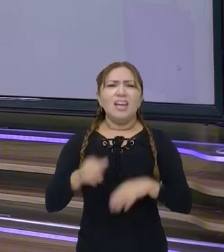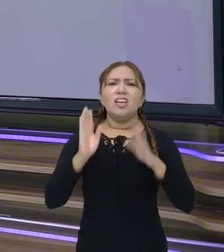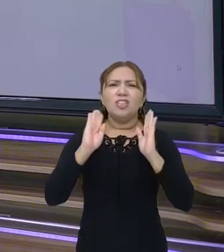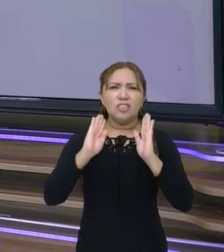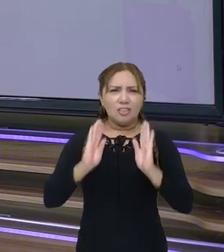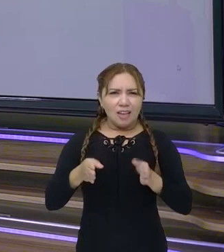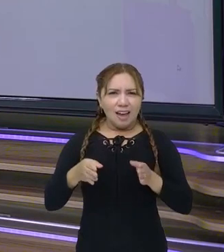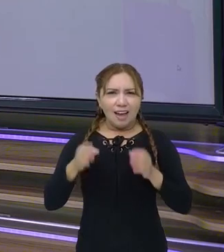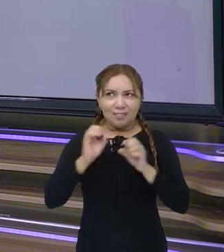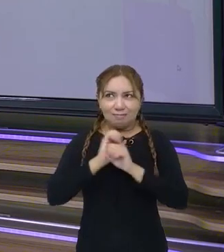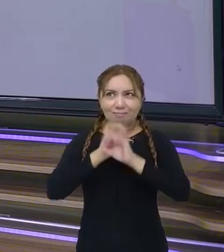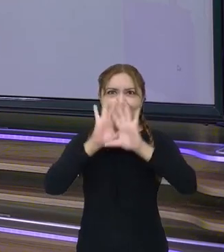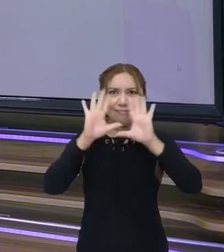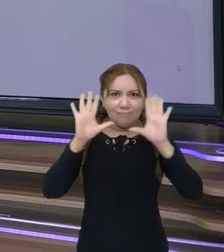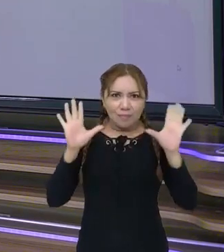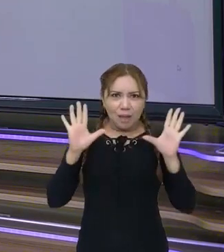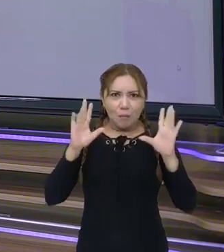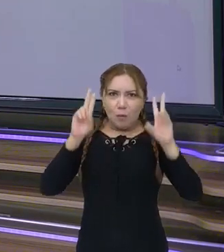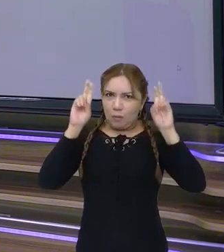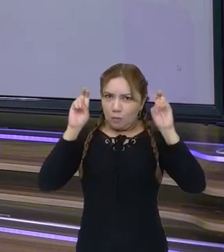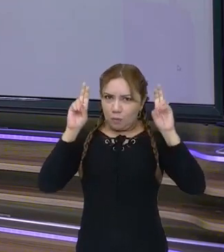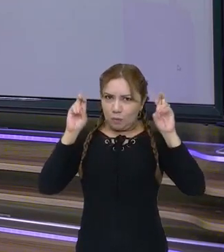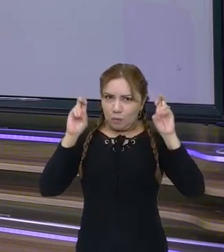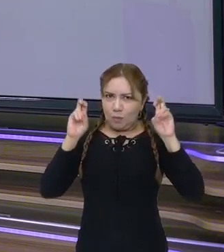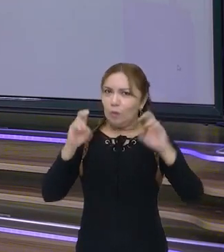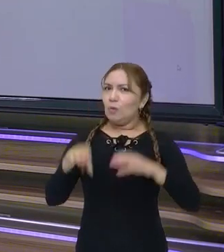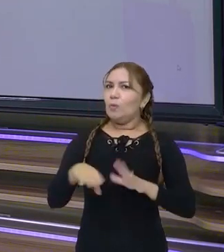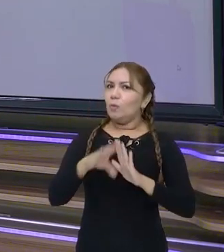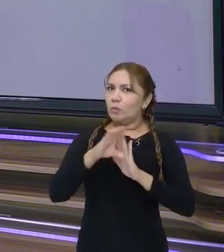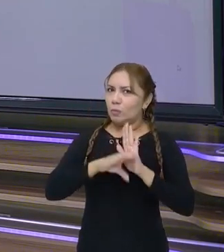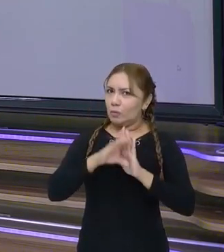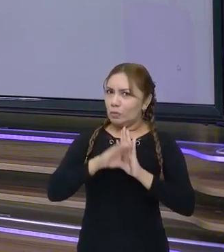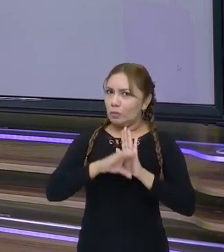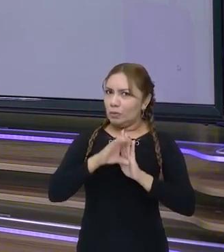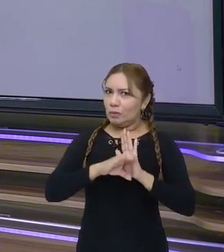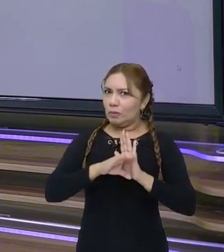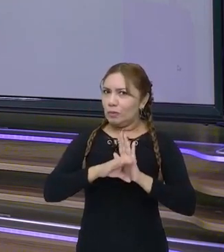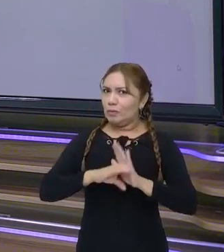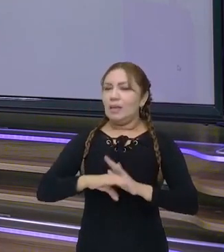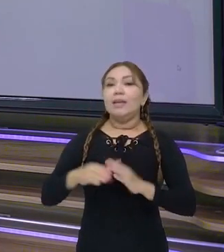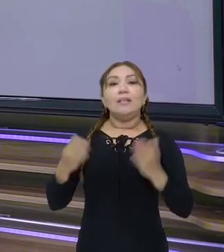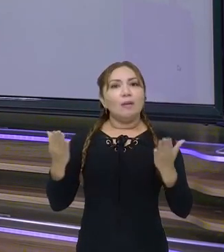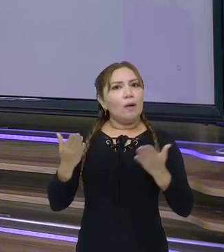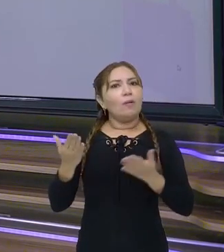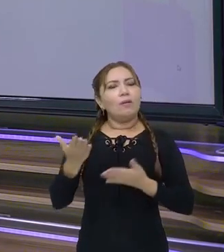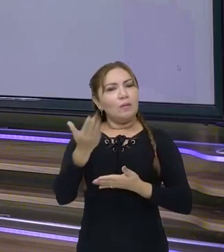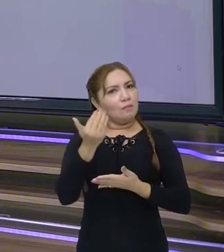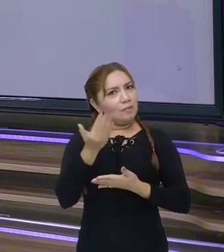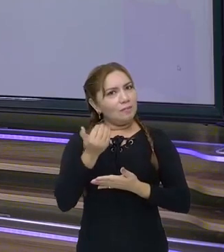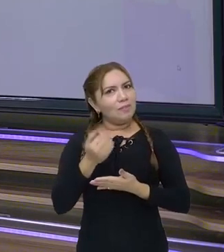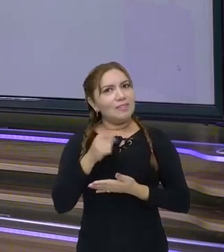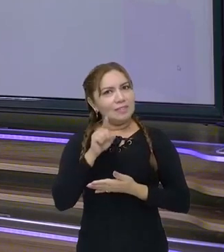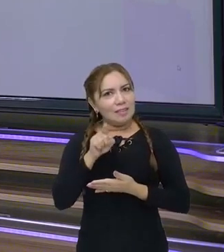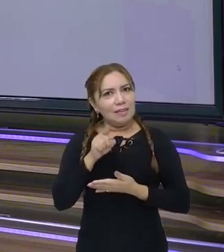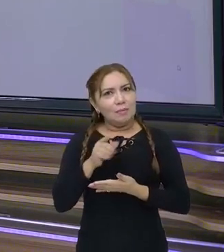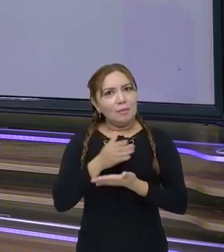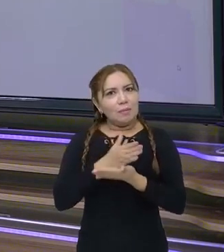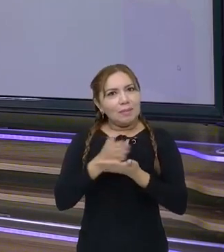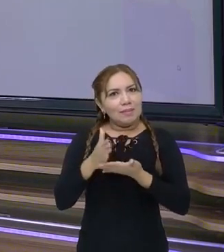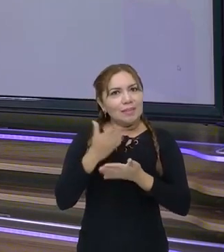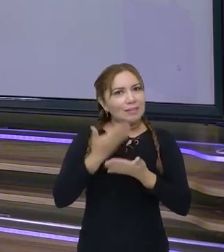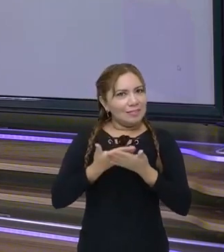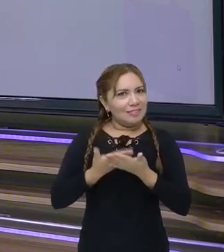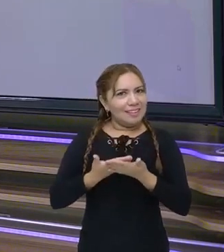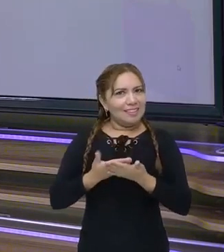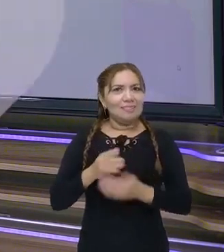desvendamos qual é o nosso eixo, a nossa habilidade, também o nosso conteúdo, eu convido vocês para a nossa hora de